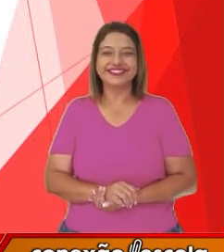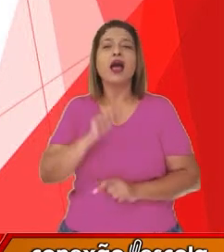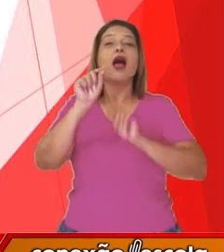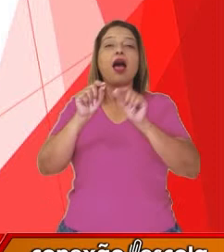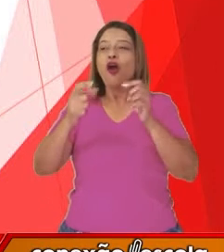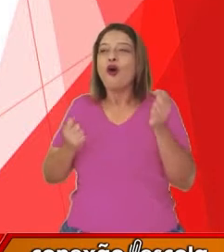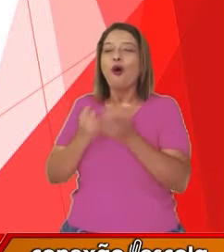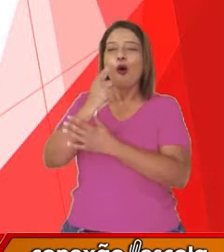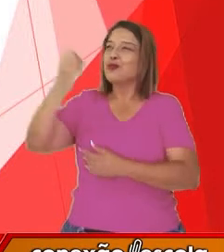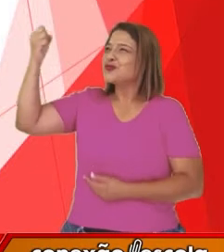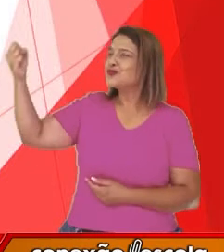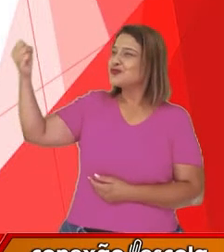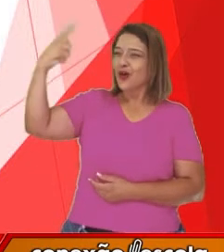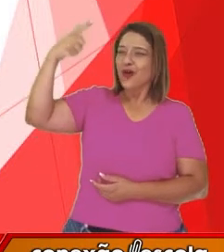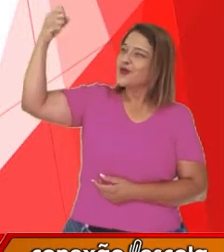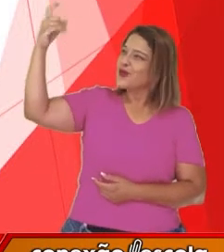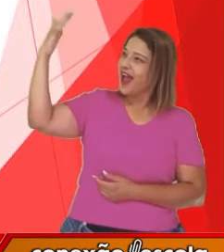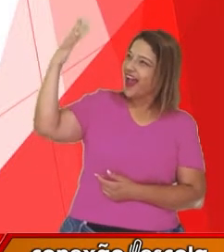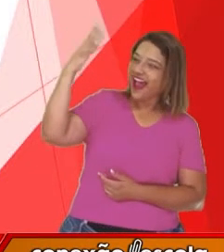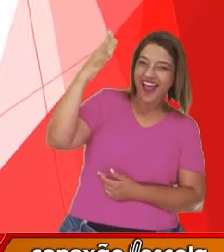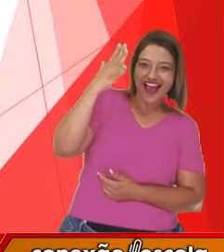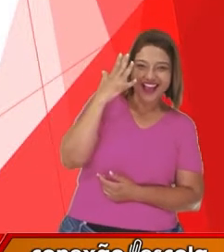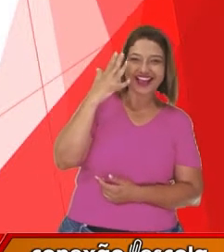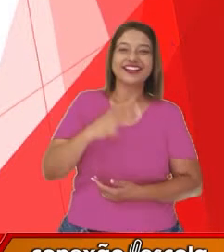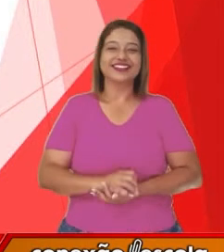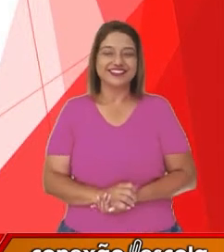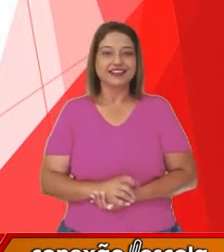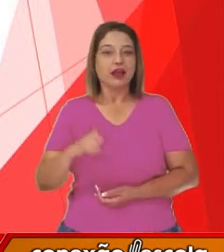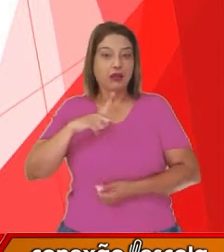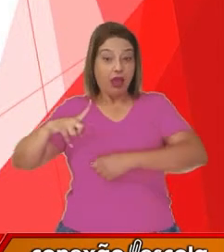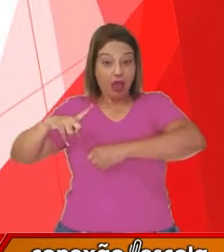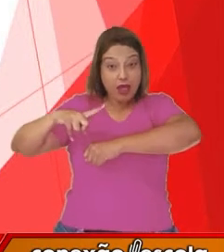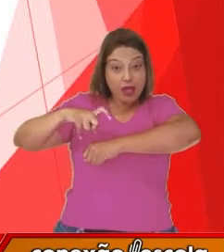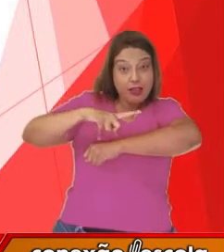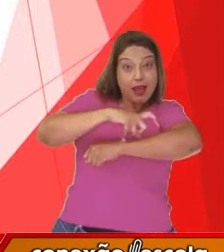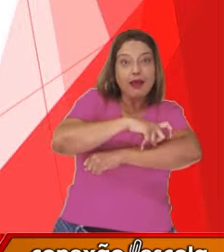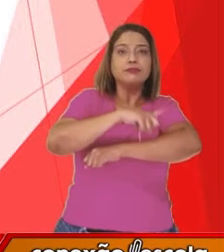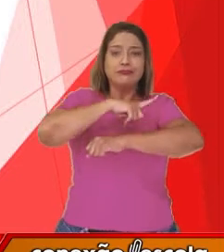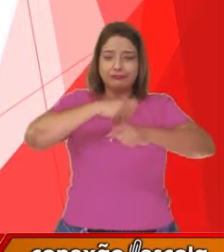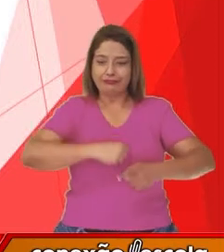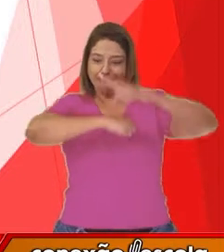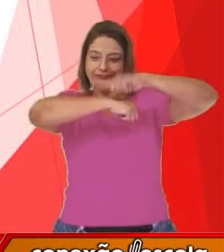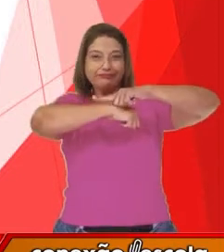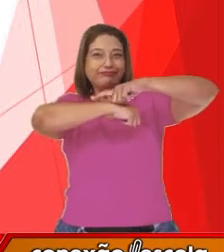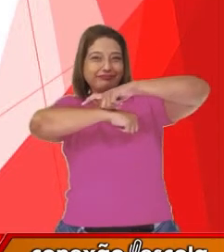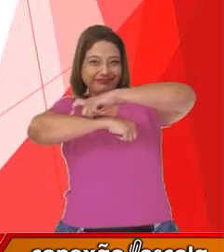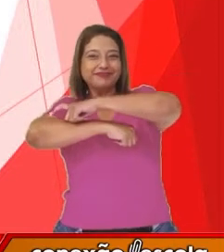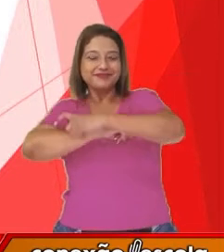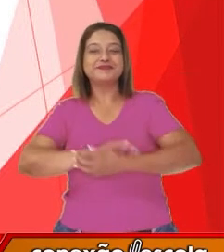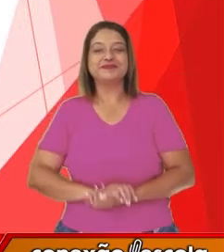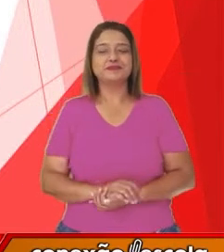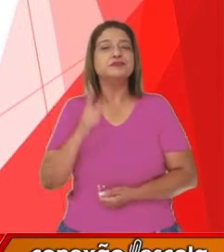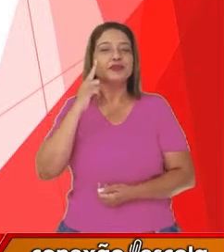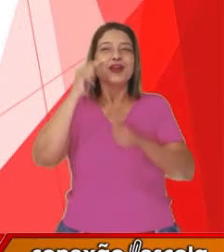um raio de sol? A lagarta entre o muro e a era. Uma estátua